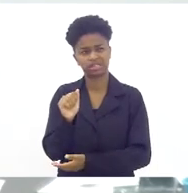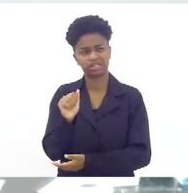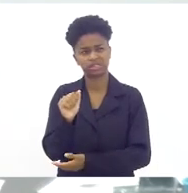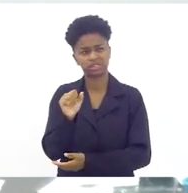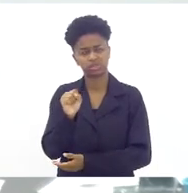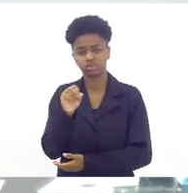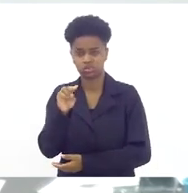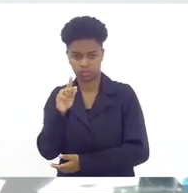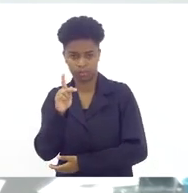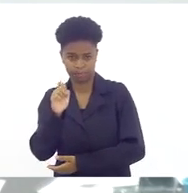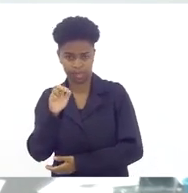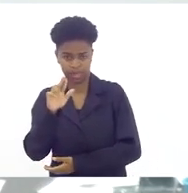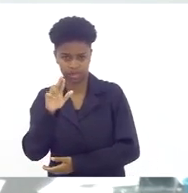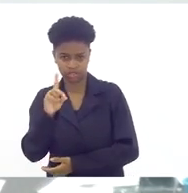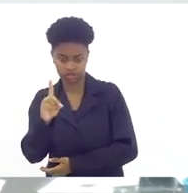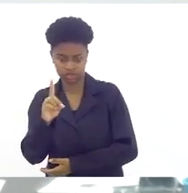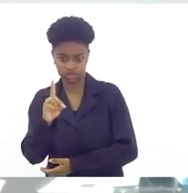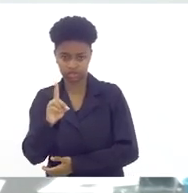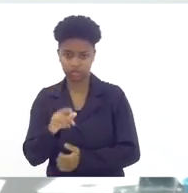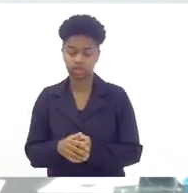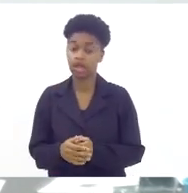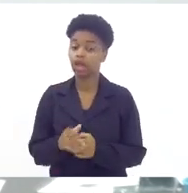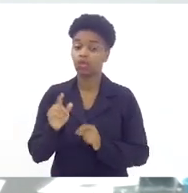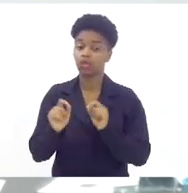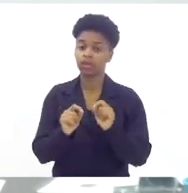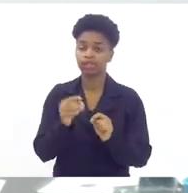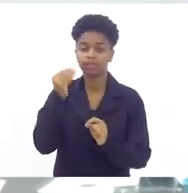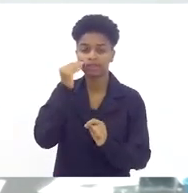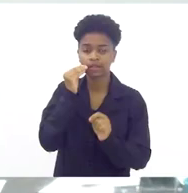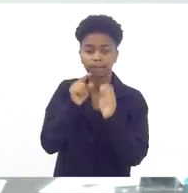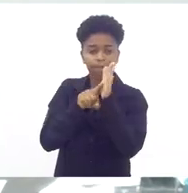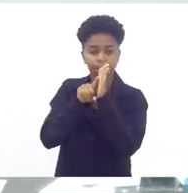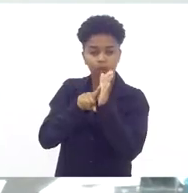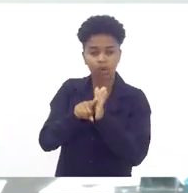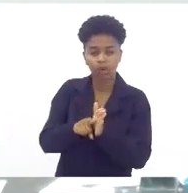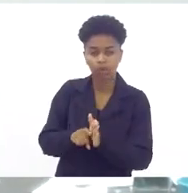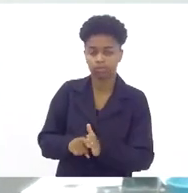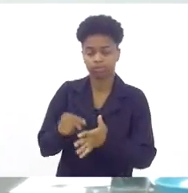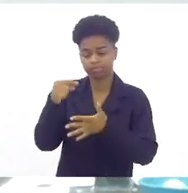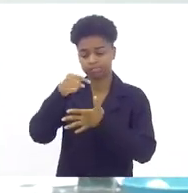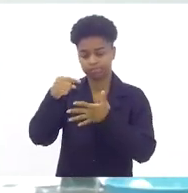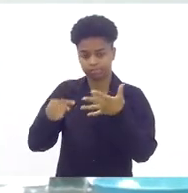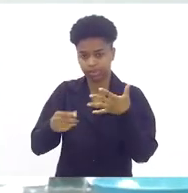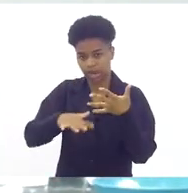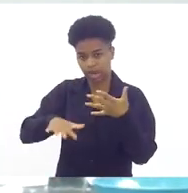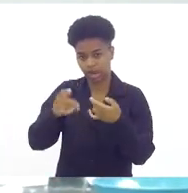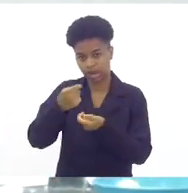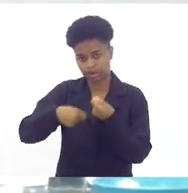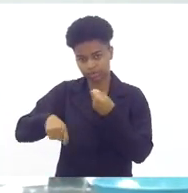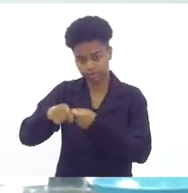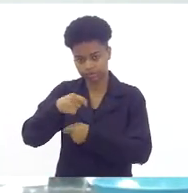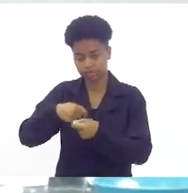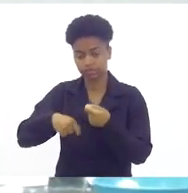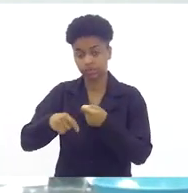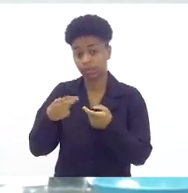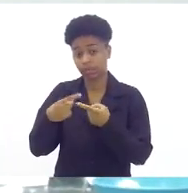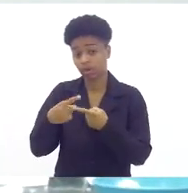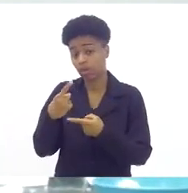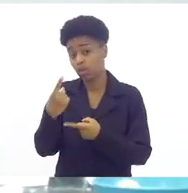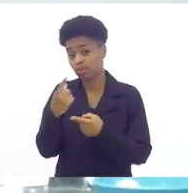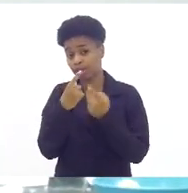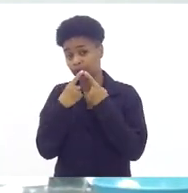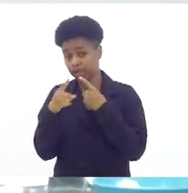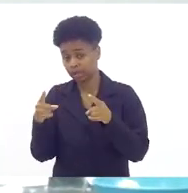superdy aço pede que é para fazer uma triagem dessas questões administrativas porque uma das